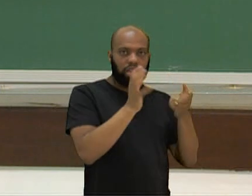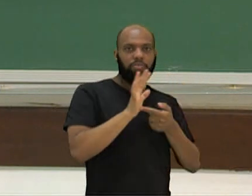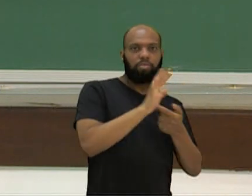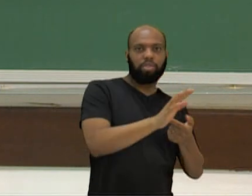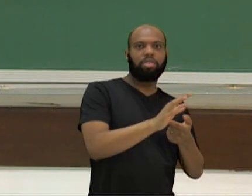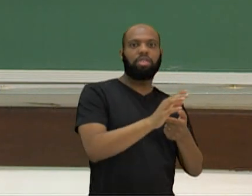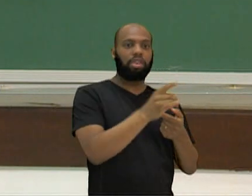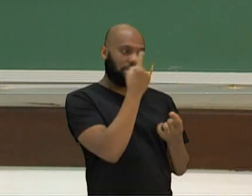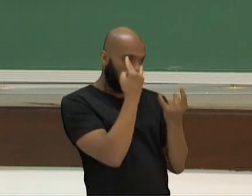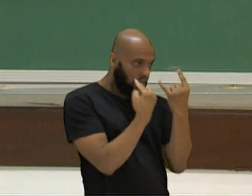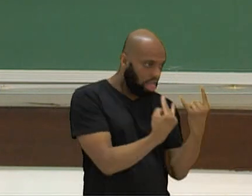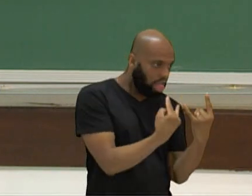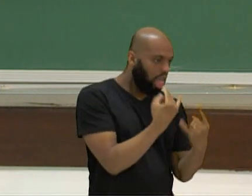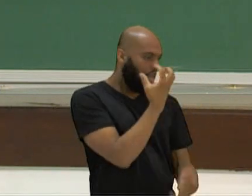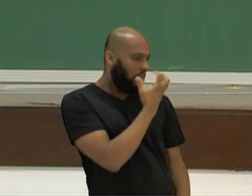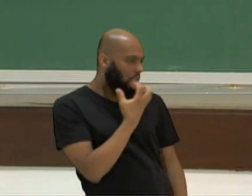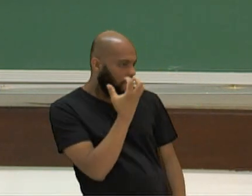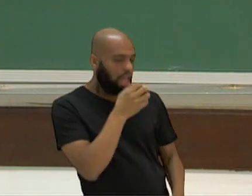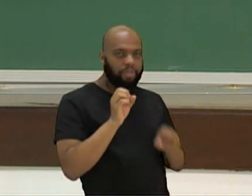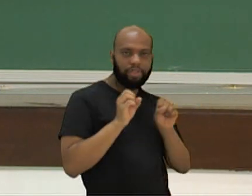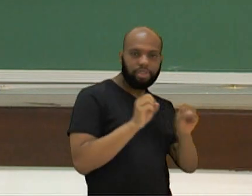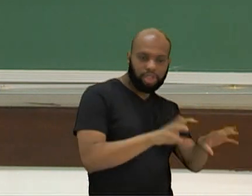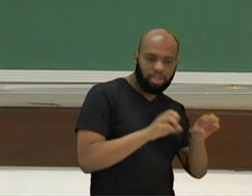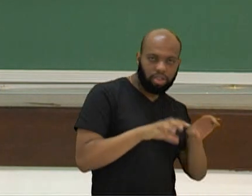informar, educar.